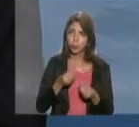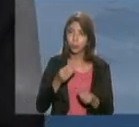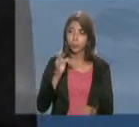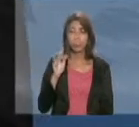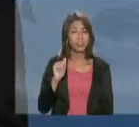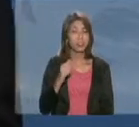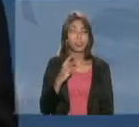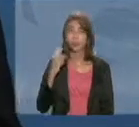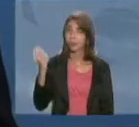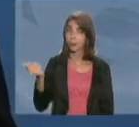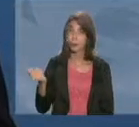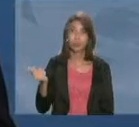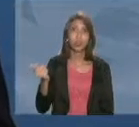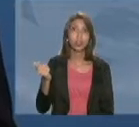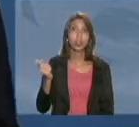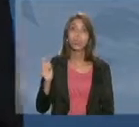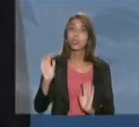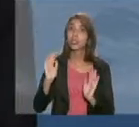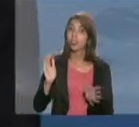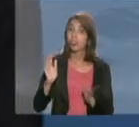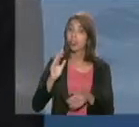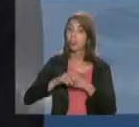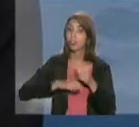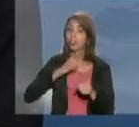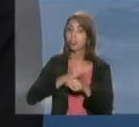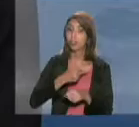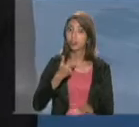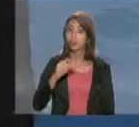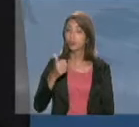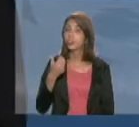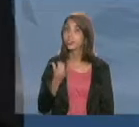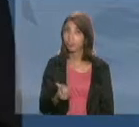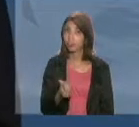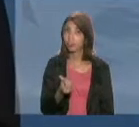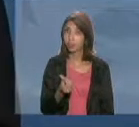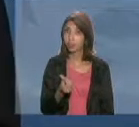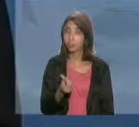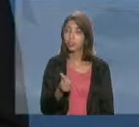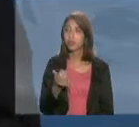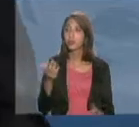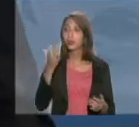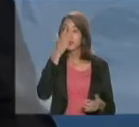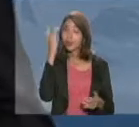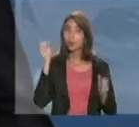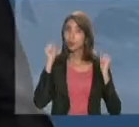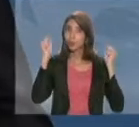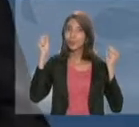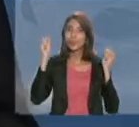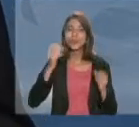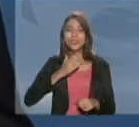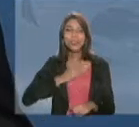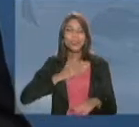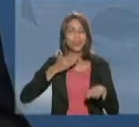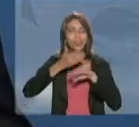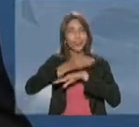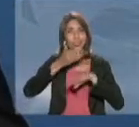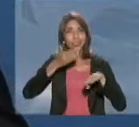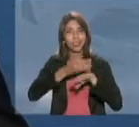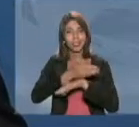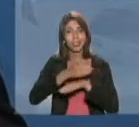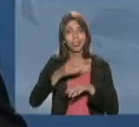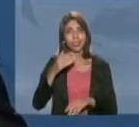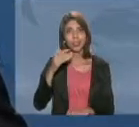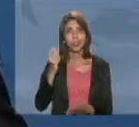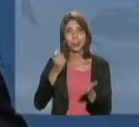disso. A FIFA foi embora, já estamos em 16, a Copa foi em 14. E o torcedor, aquele que gostava da geral